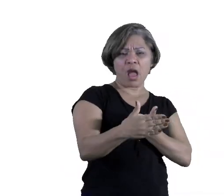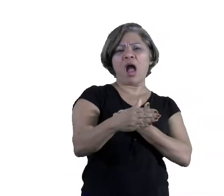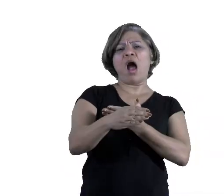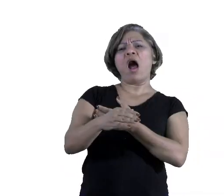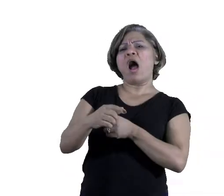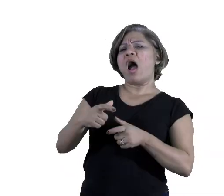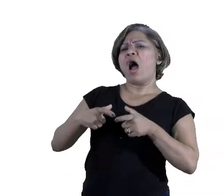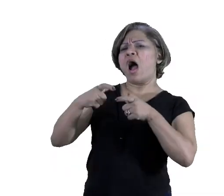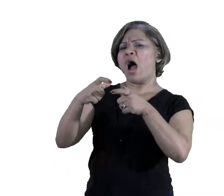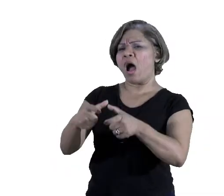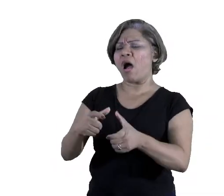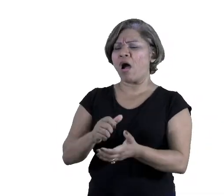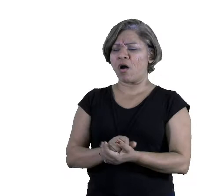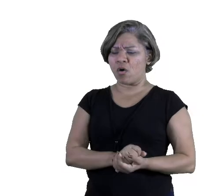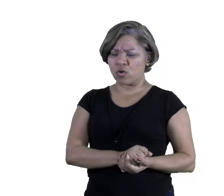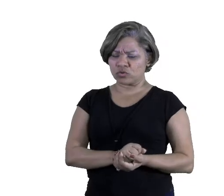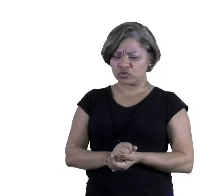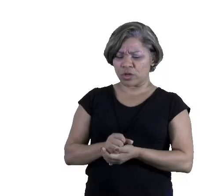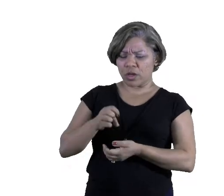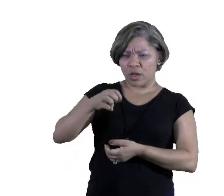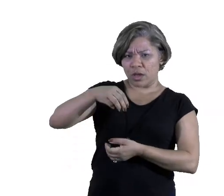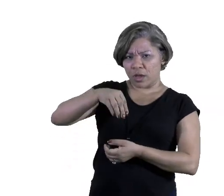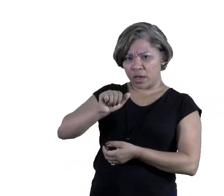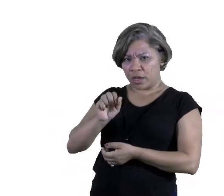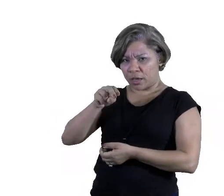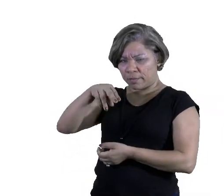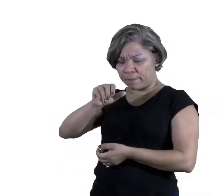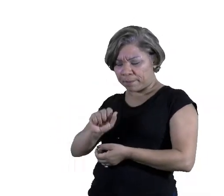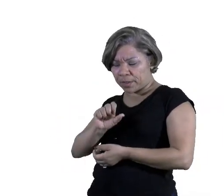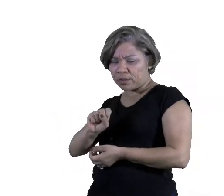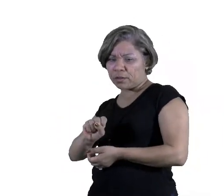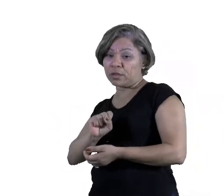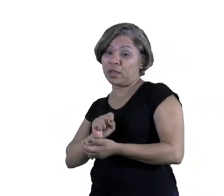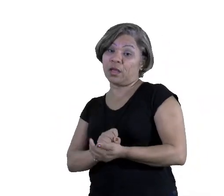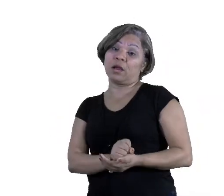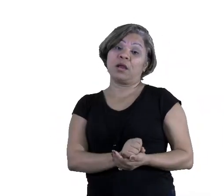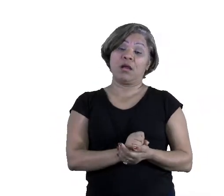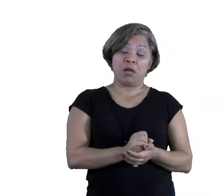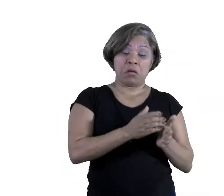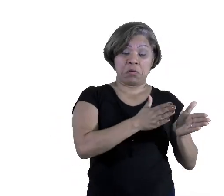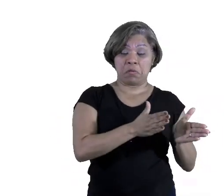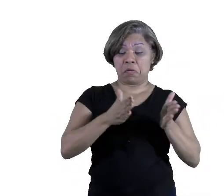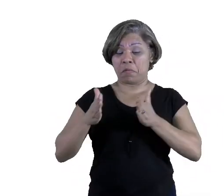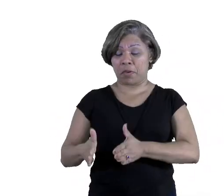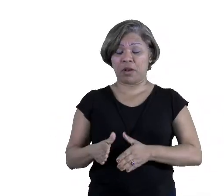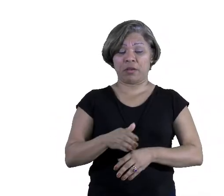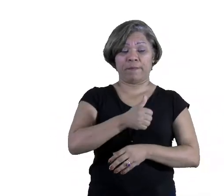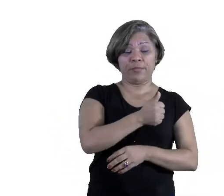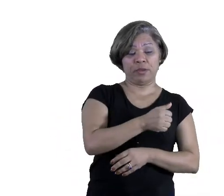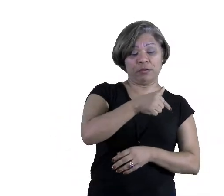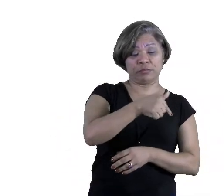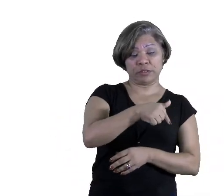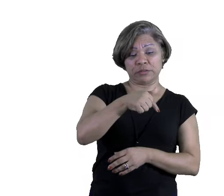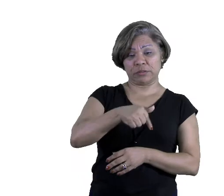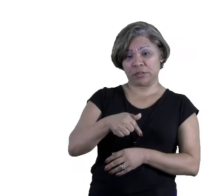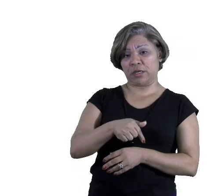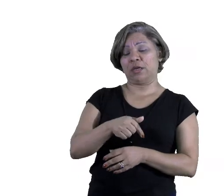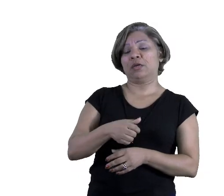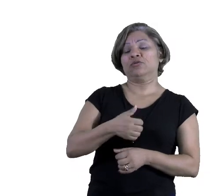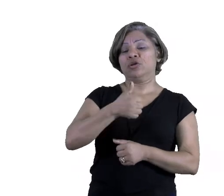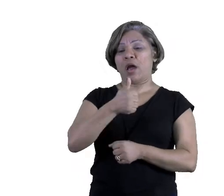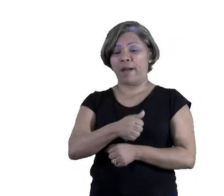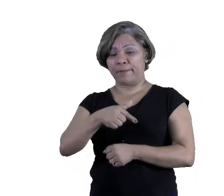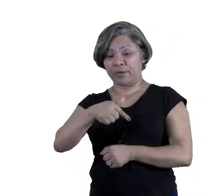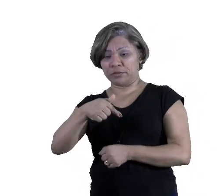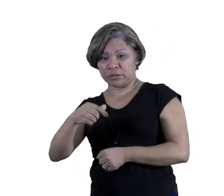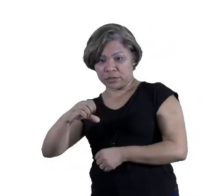entre os anos 1707 e 1709. Bom, esse conflito é gerado por interesse dos portugueses, que